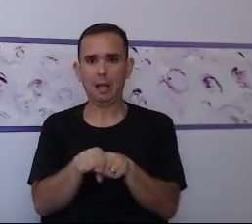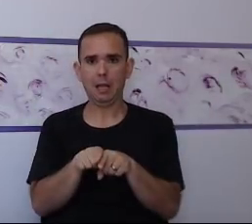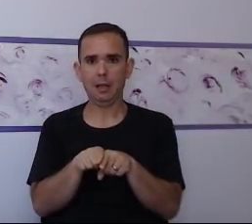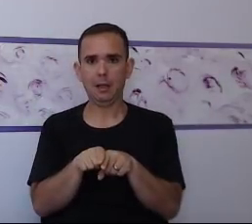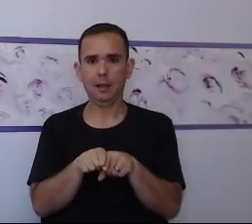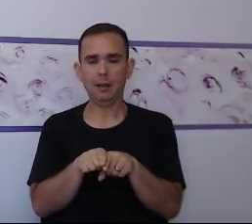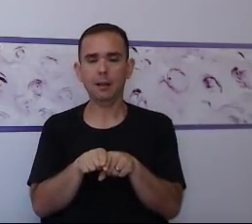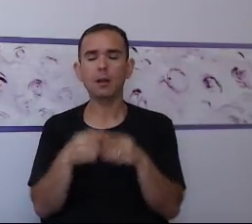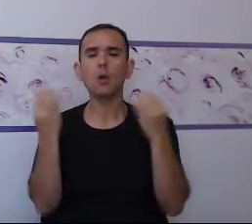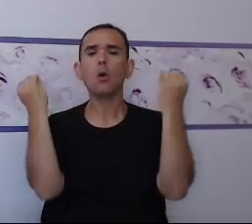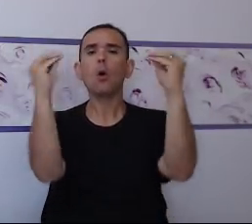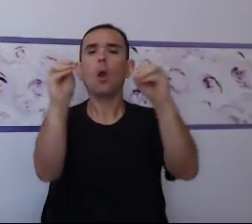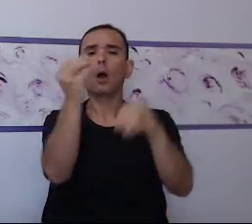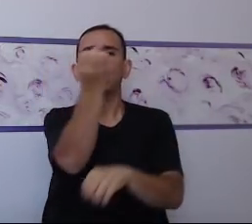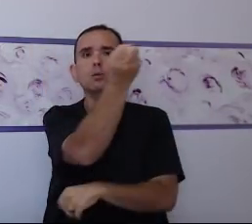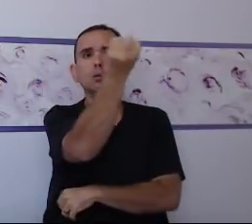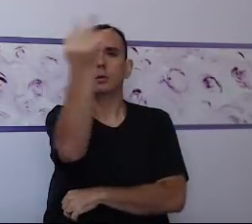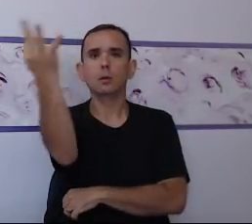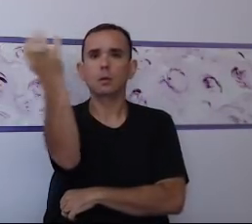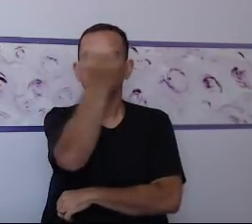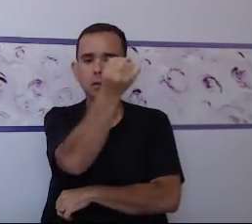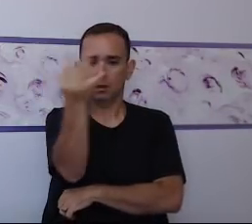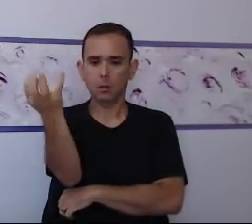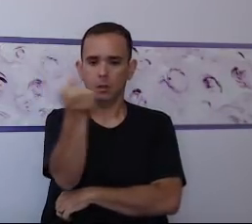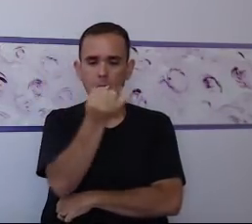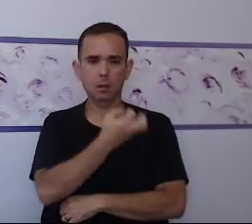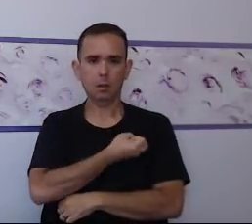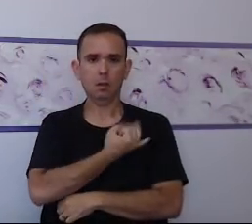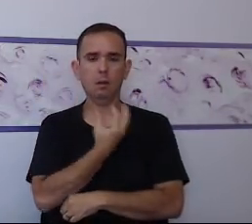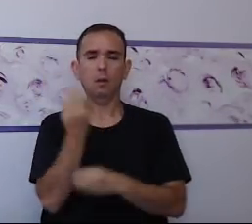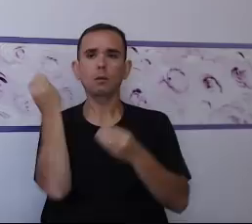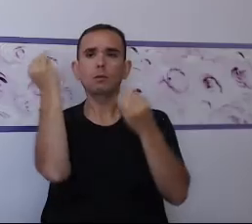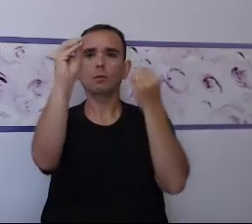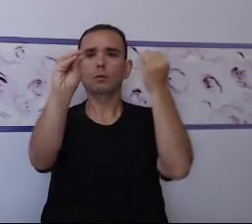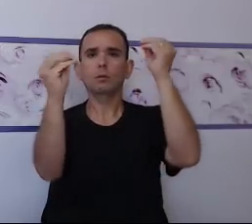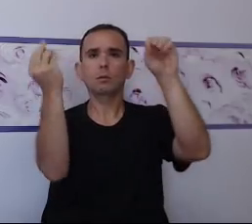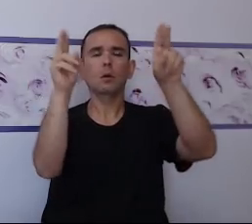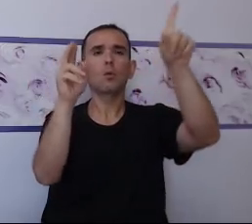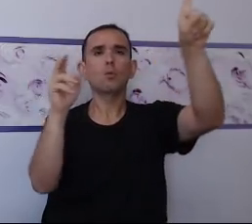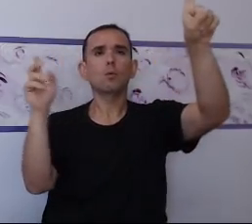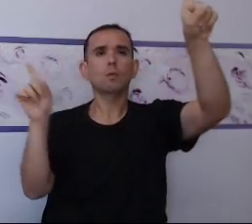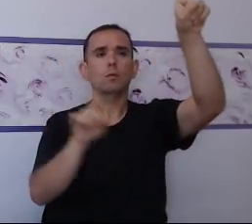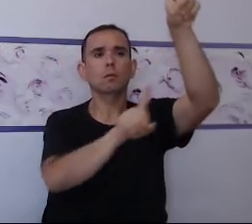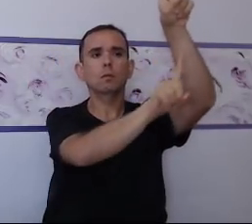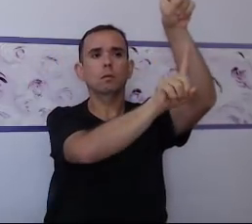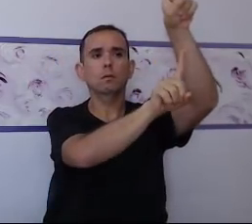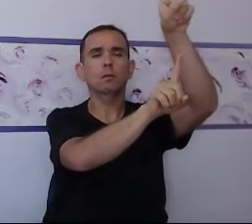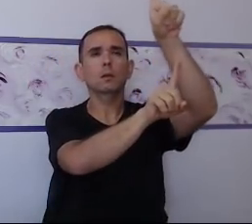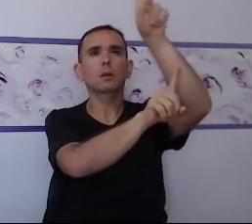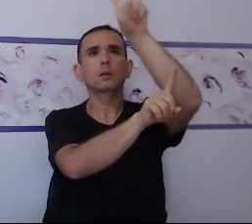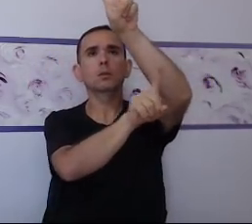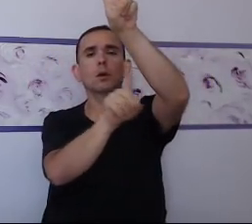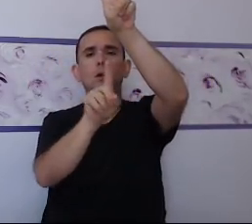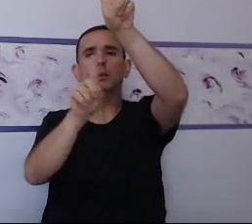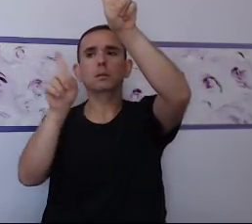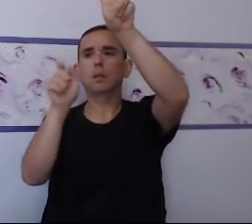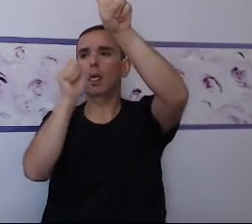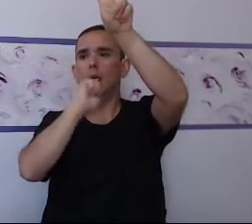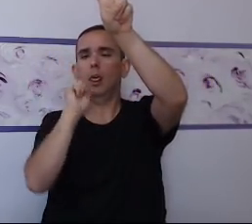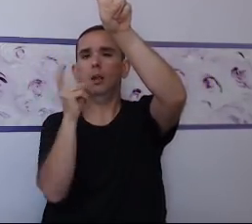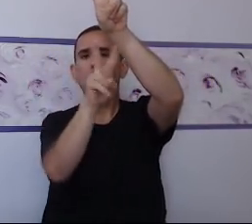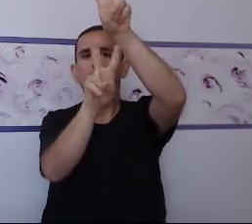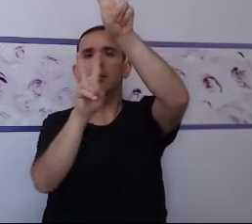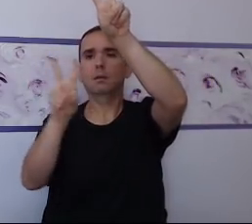coloca os números, né? E o aluno tem que colocar os palitinhos de acordo com a quantidade pedida, né? É